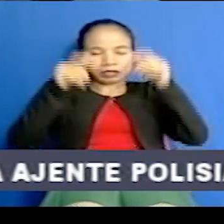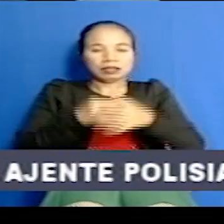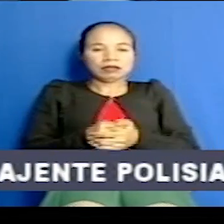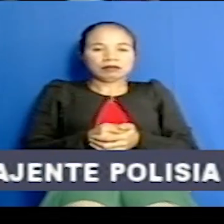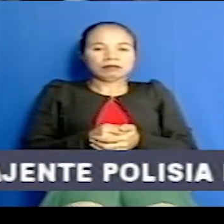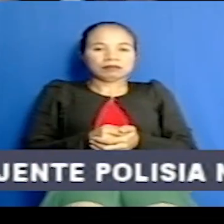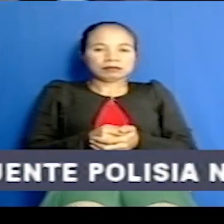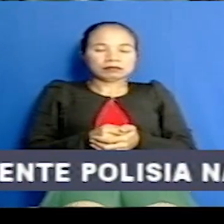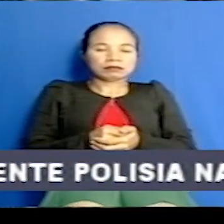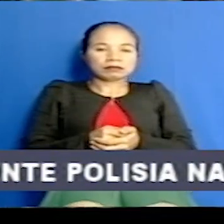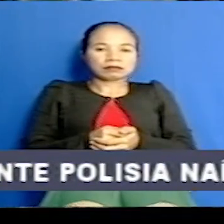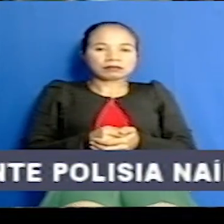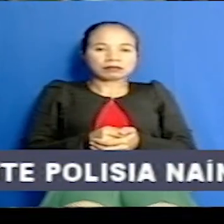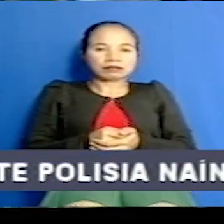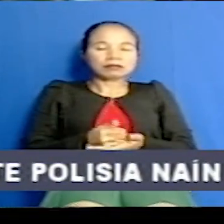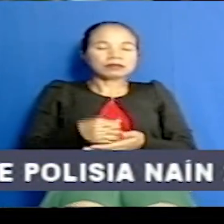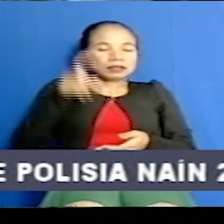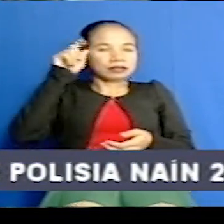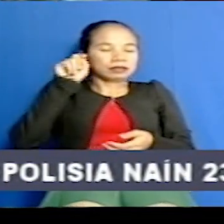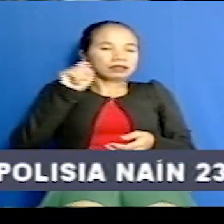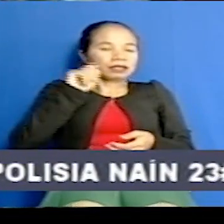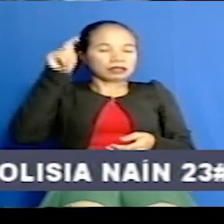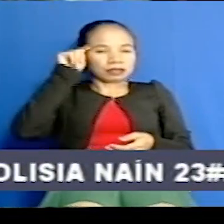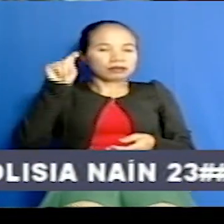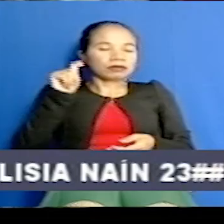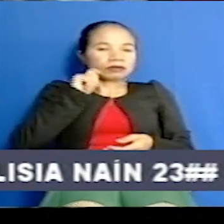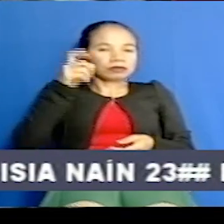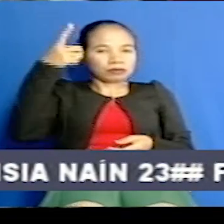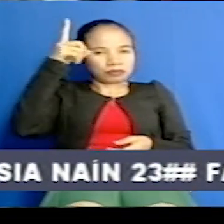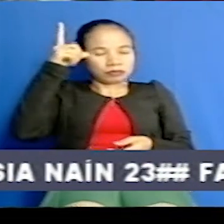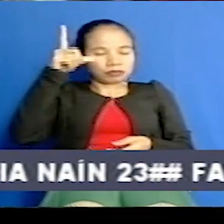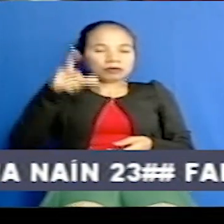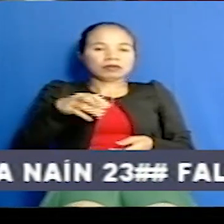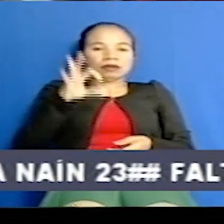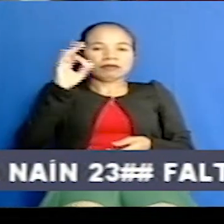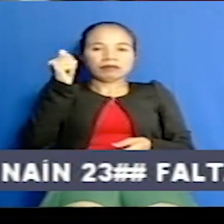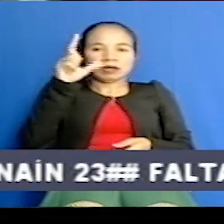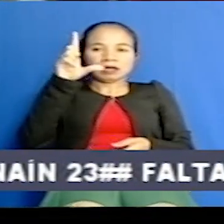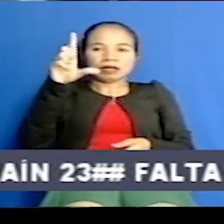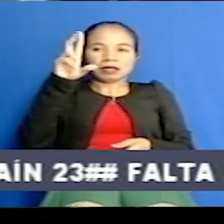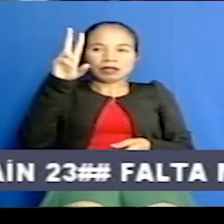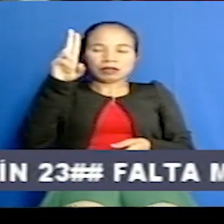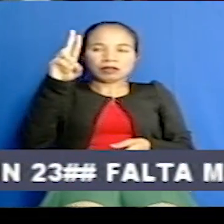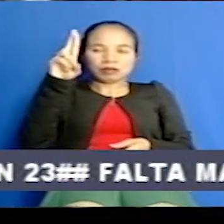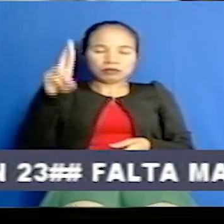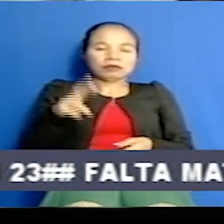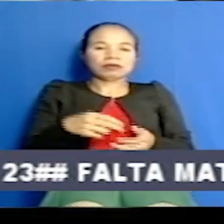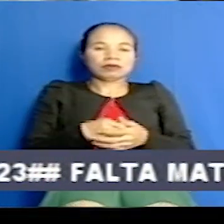líder nacional Kairala Xanana Guzmão, Taur Matandrua, Luolo, Falo Ratelai, o dia